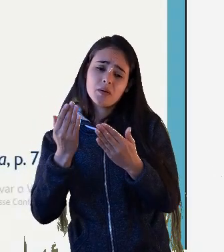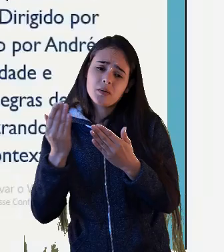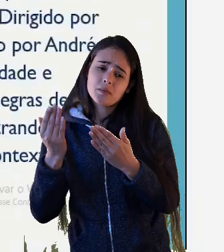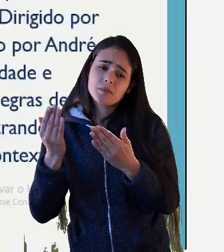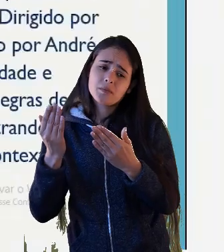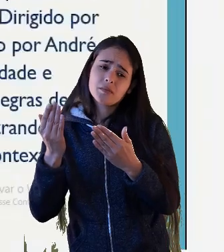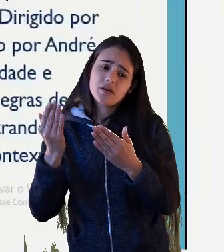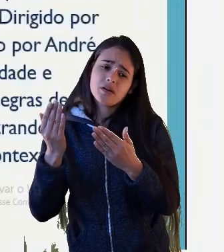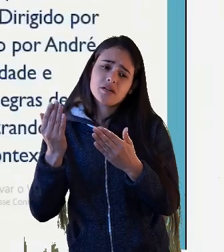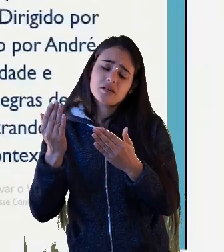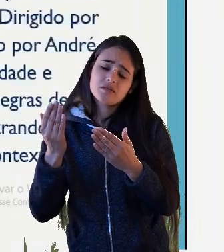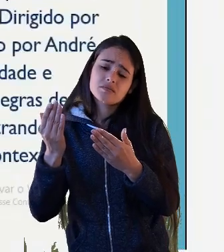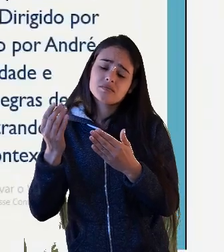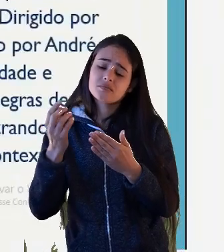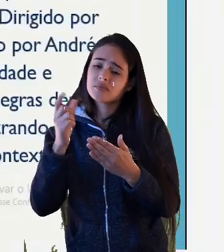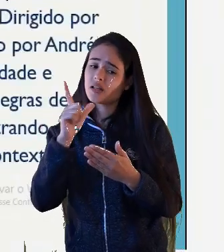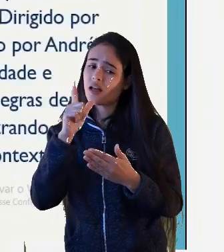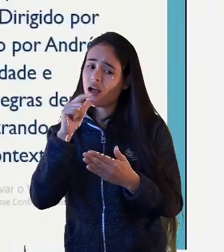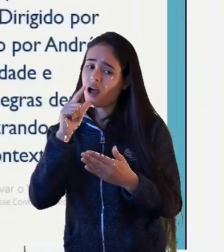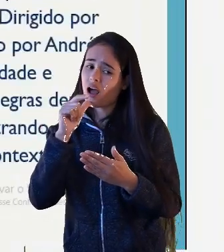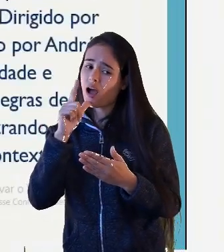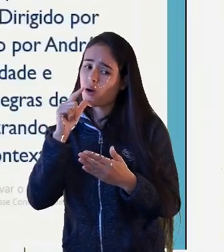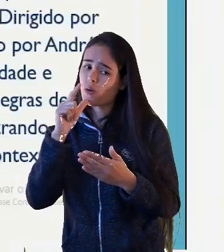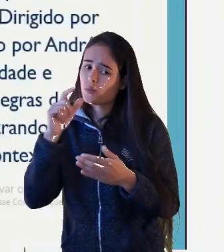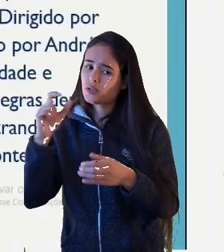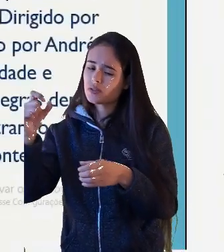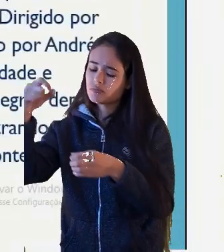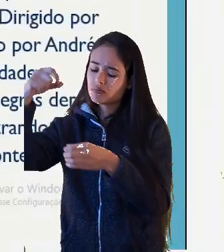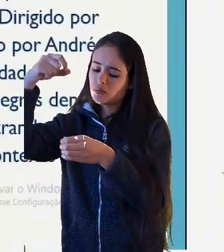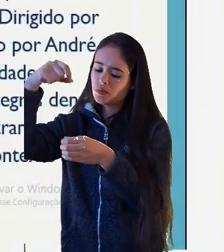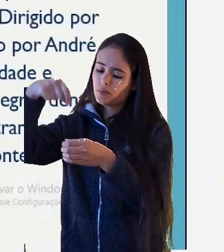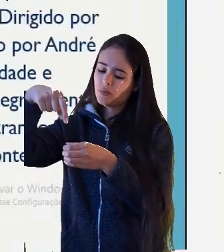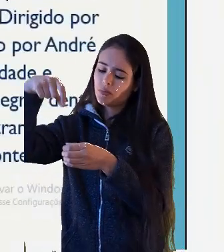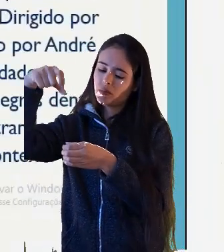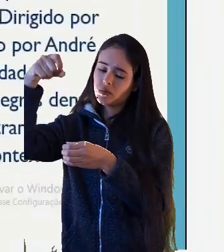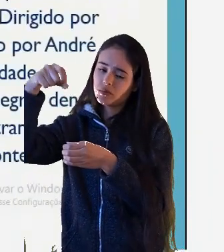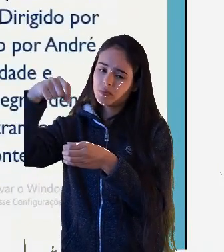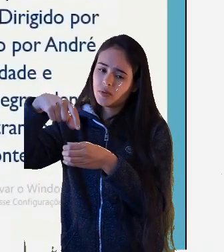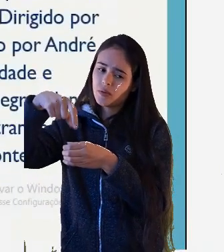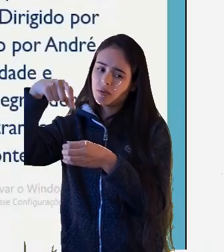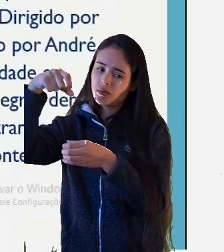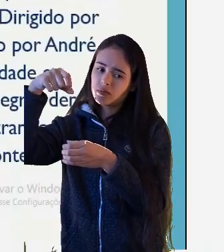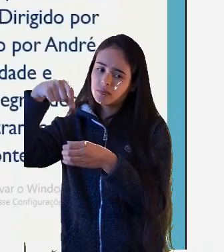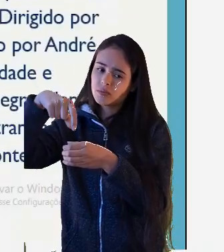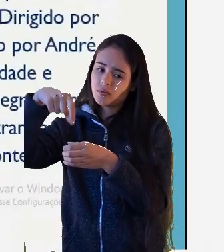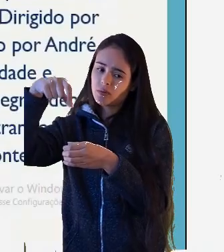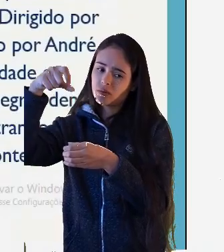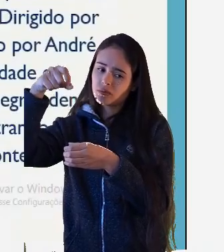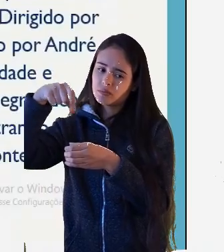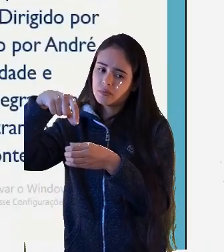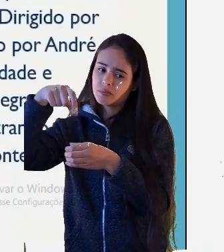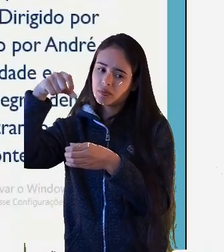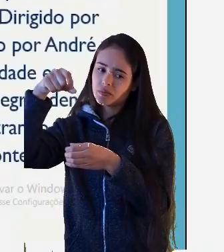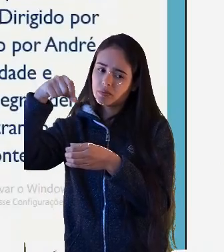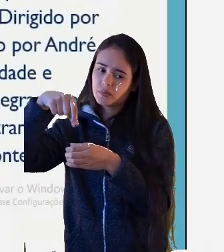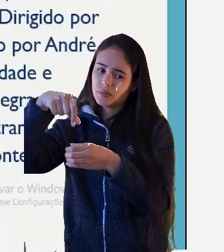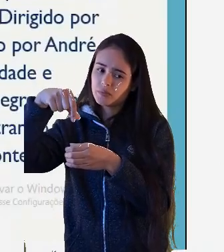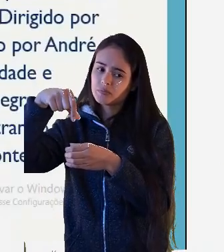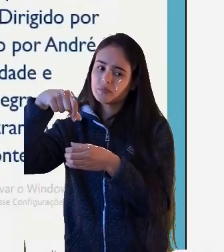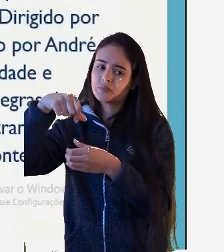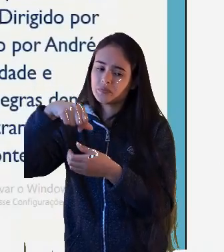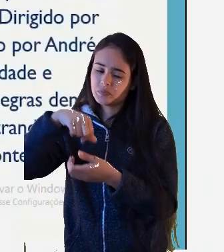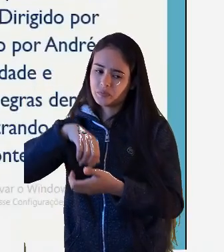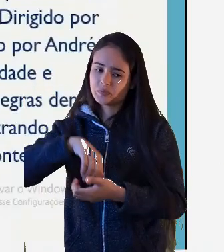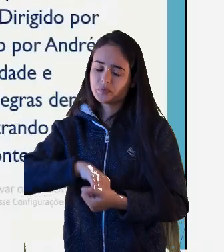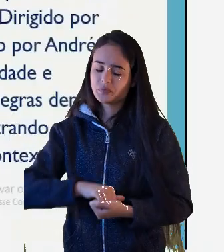cut. E no cinema, minha indicação é o documentário, o filme As Placas São Invisíveis, um